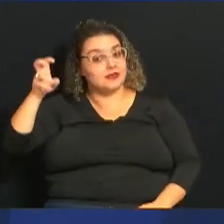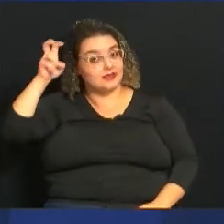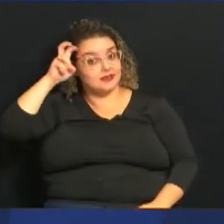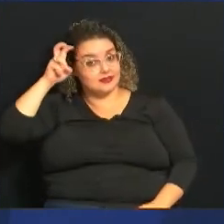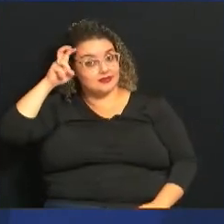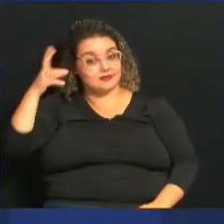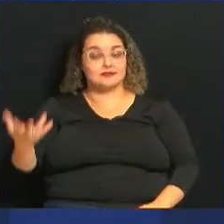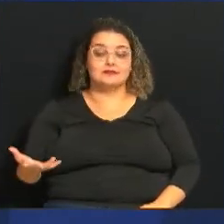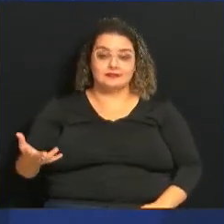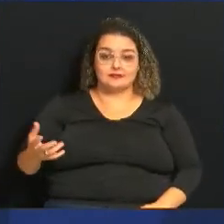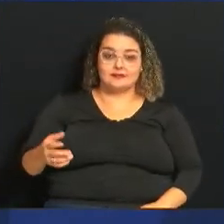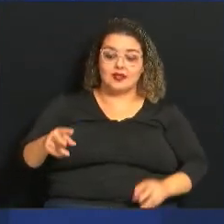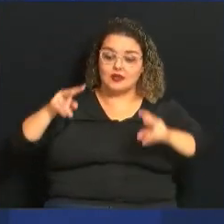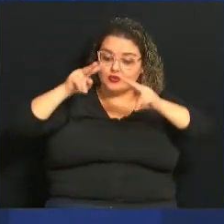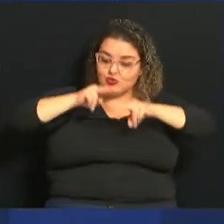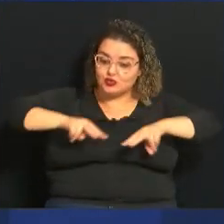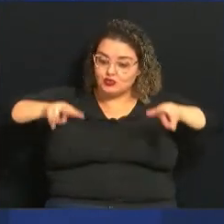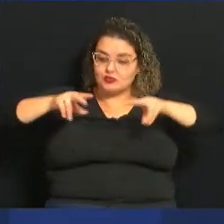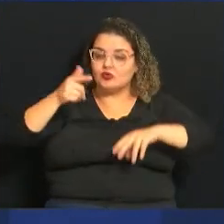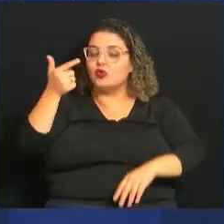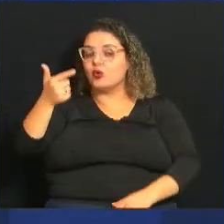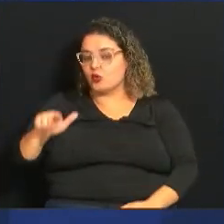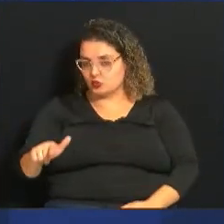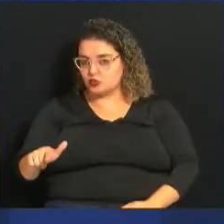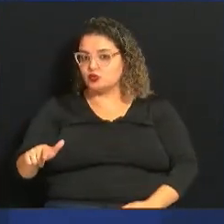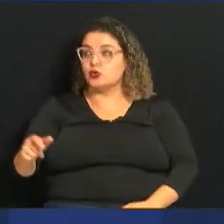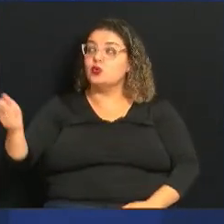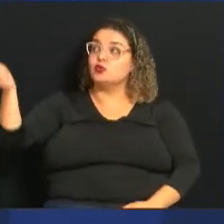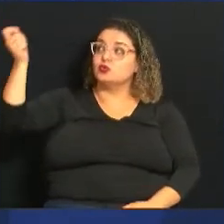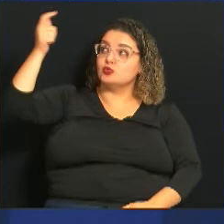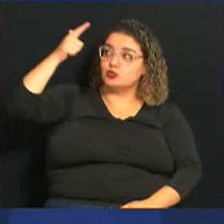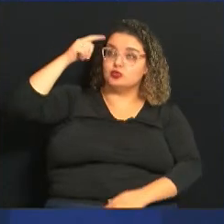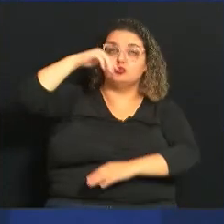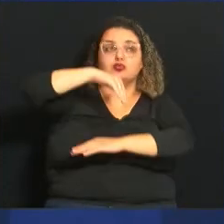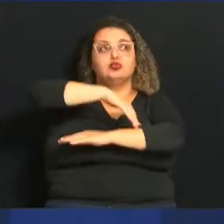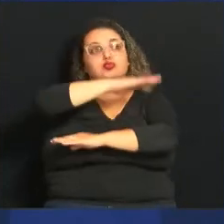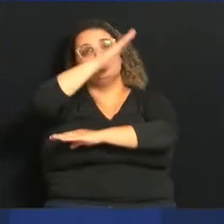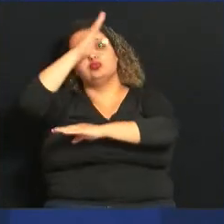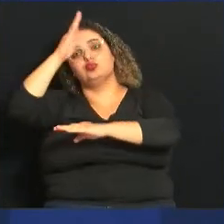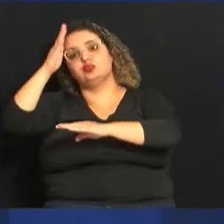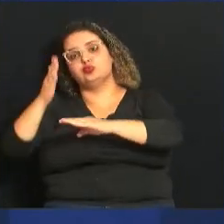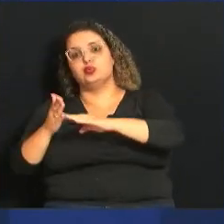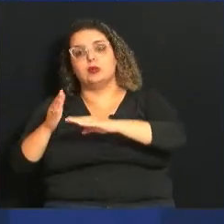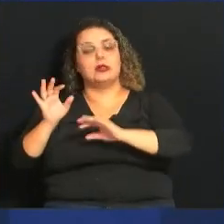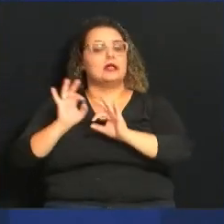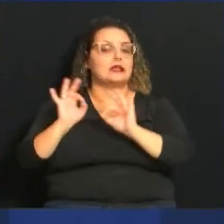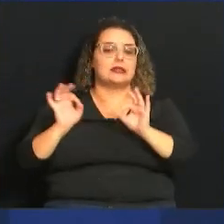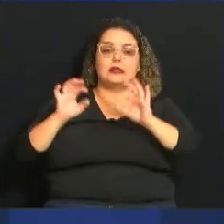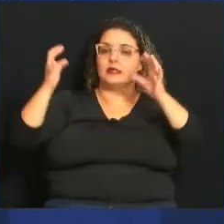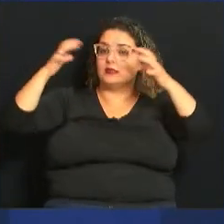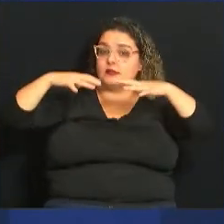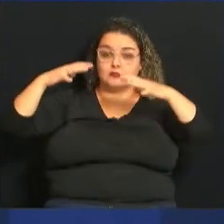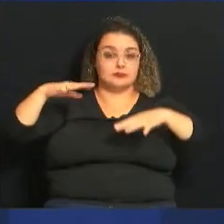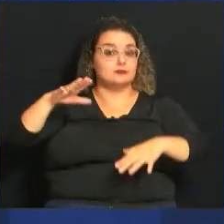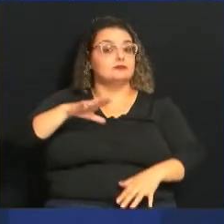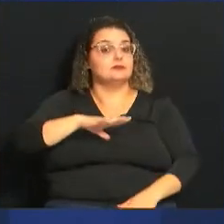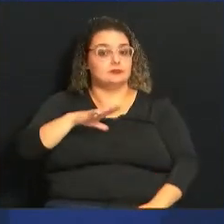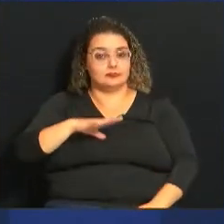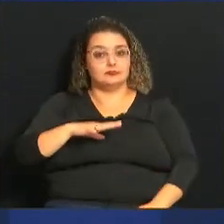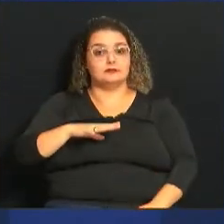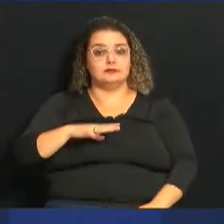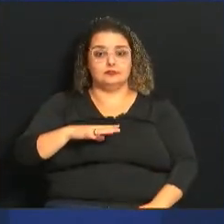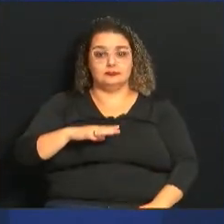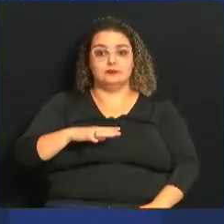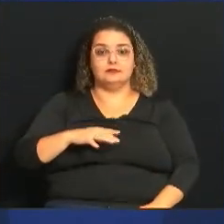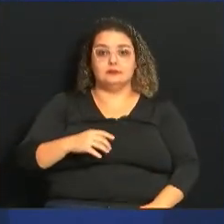este panorama permanece, viu? Sol durante o dia, nada de chuva aqui no município, com a presença de